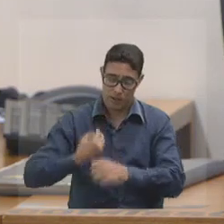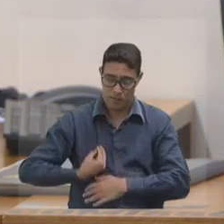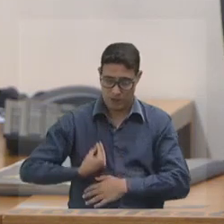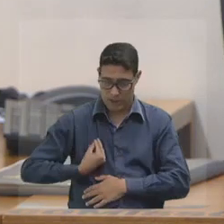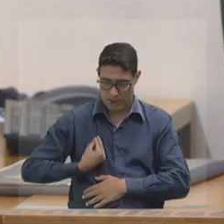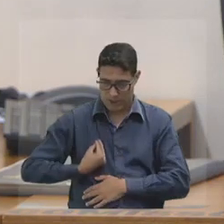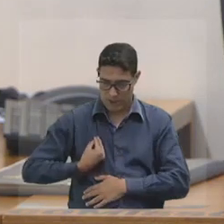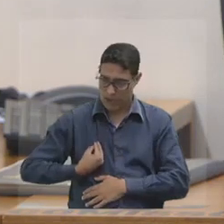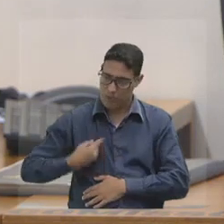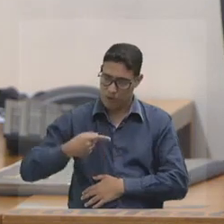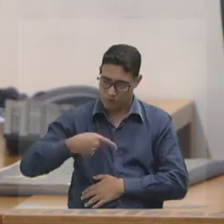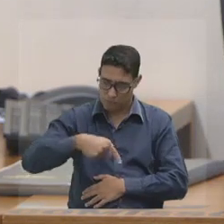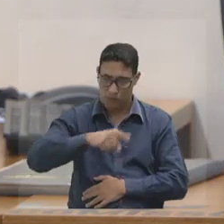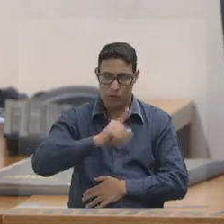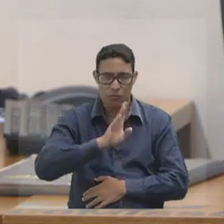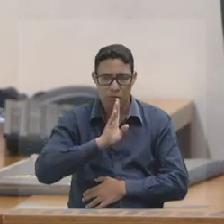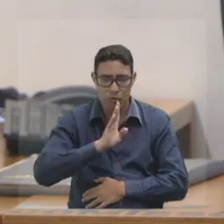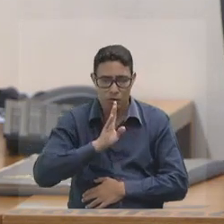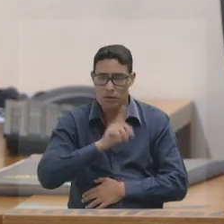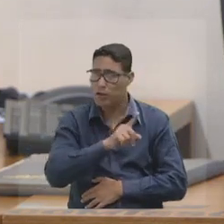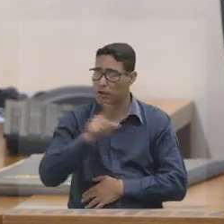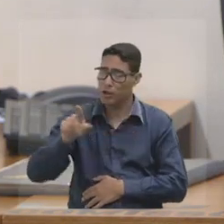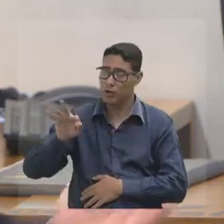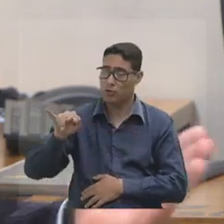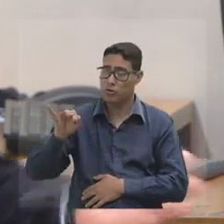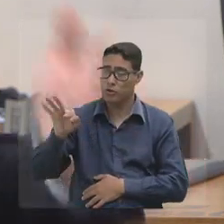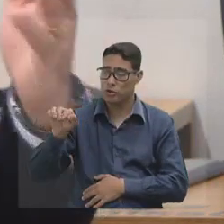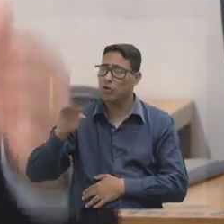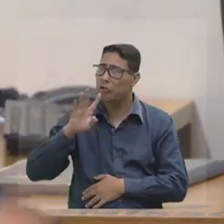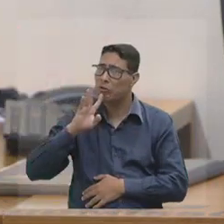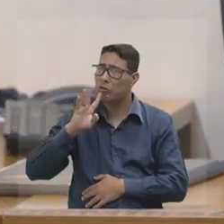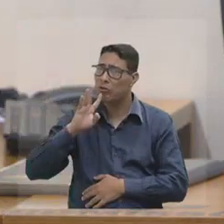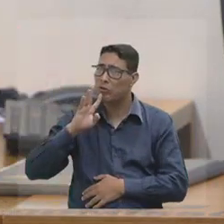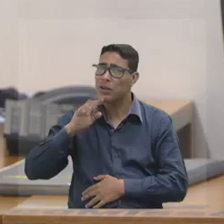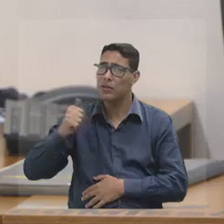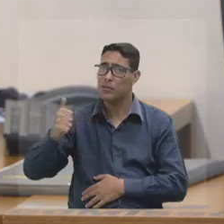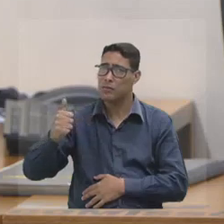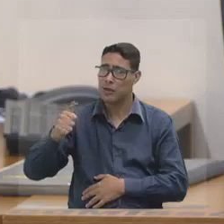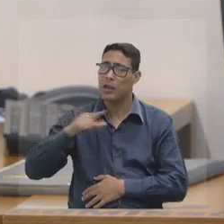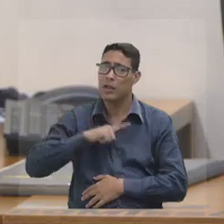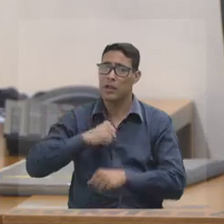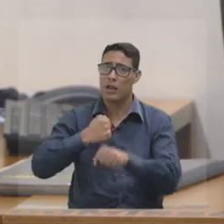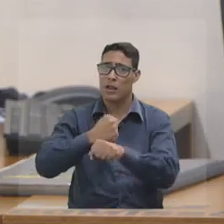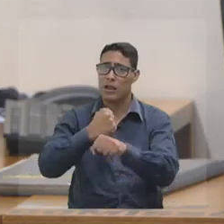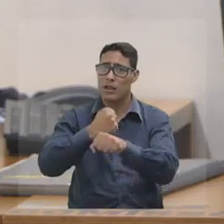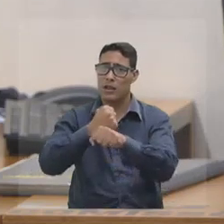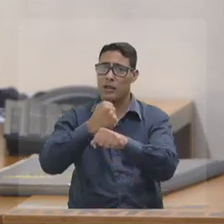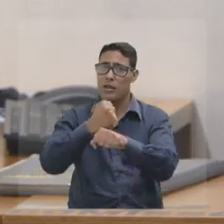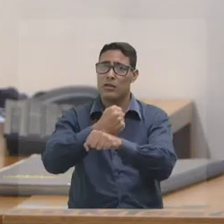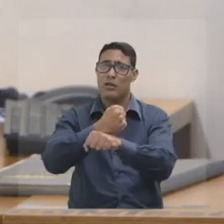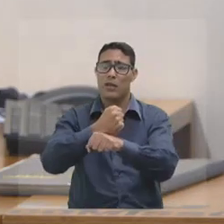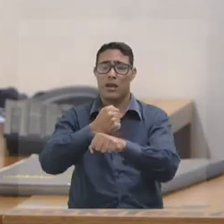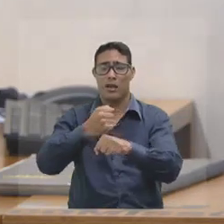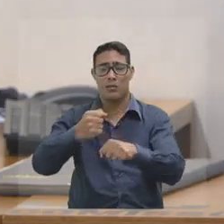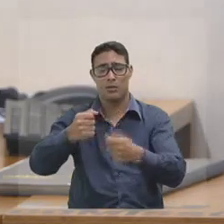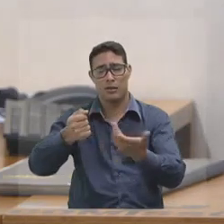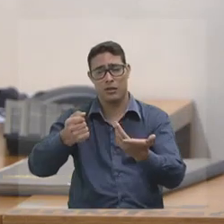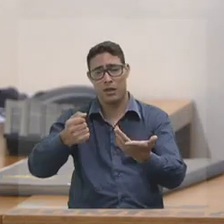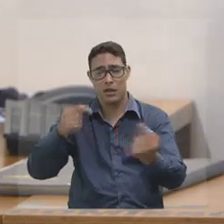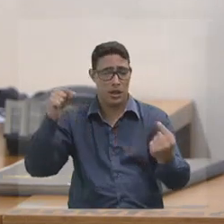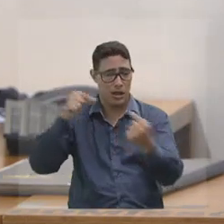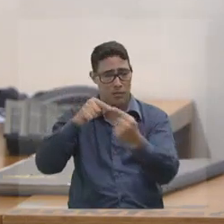questão de ir lá conhecer né Tito já conhece muito bem que ele tem até obra dentro do parque lá patrocinada através de emenda parlamentar